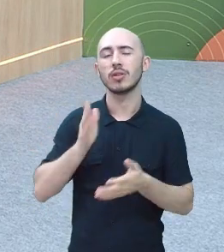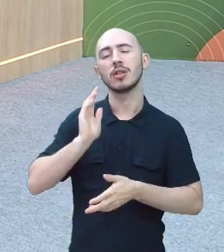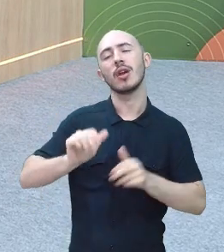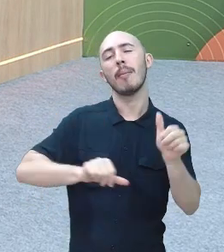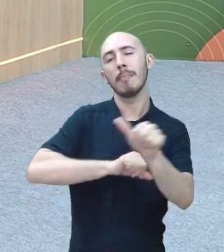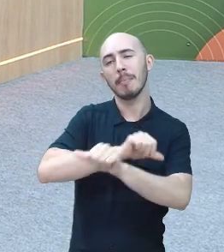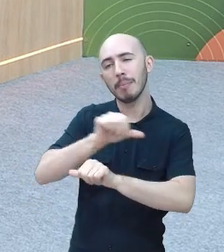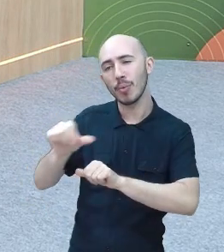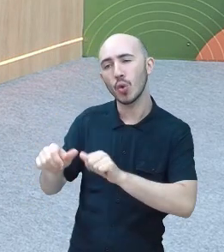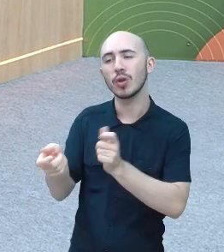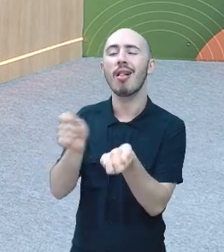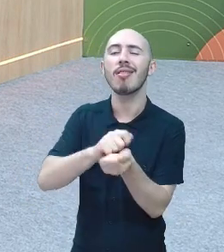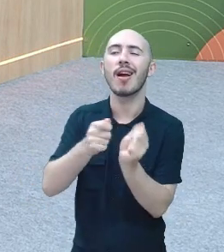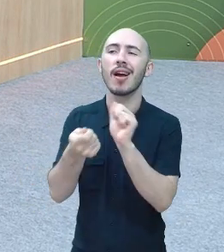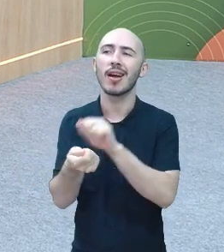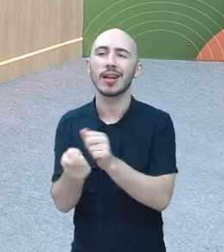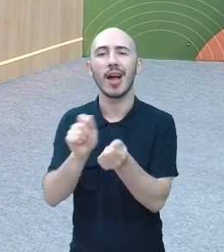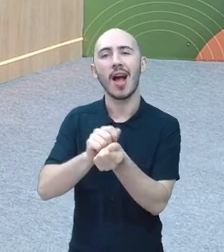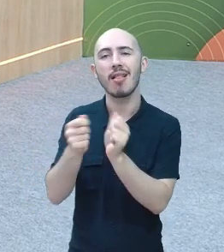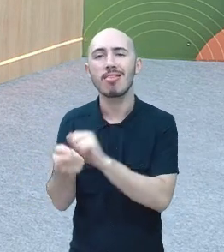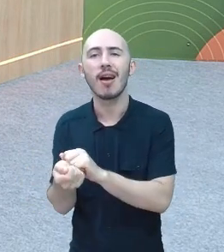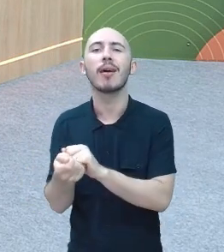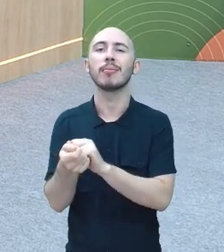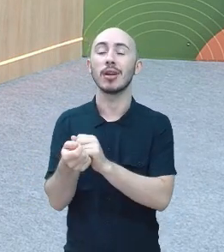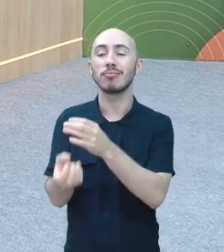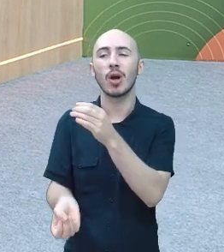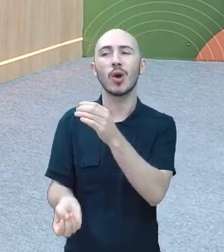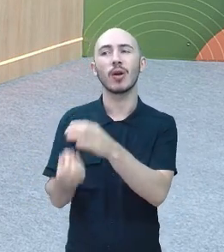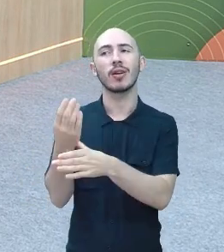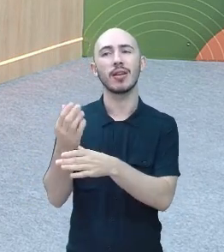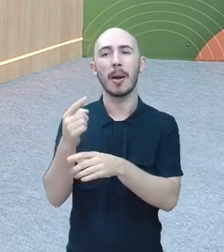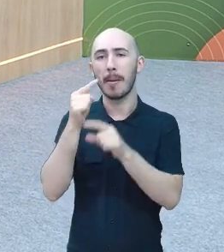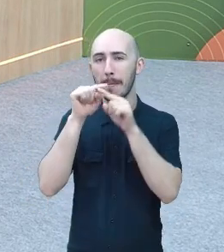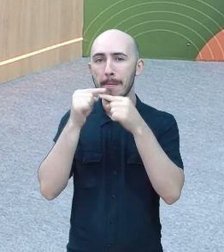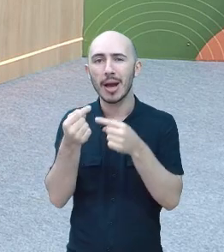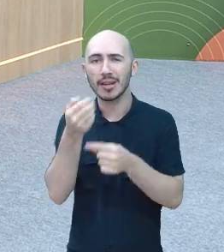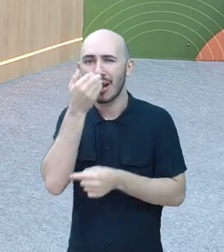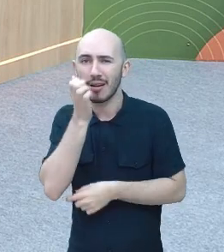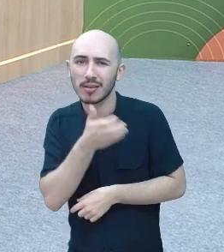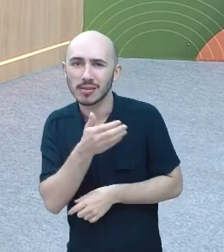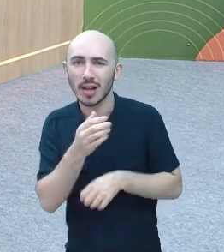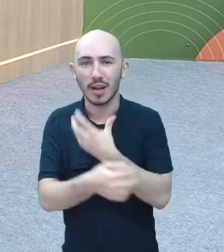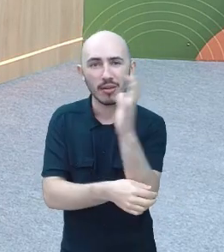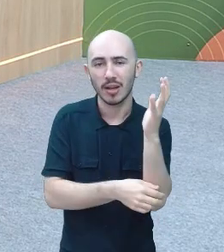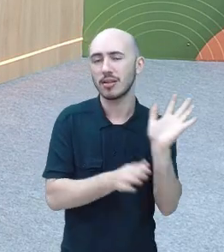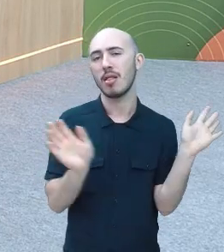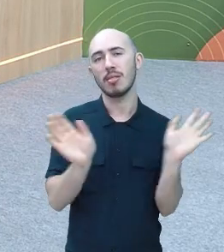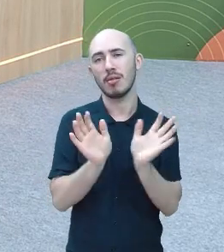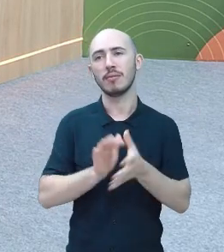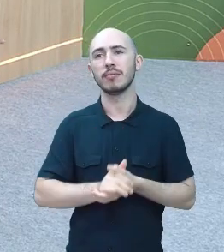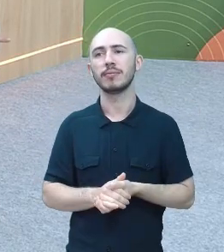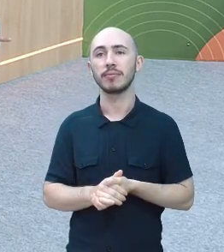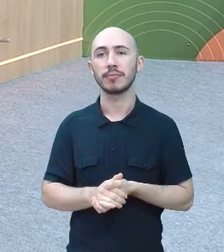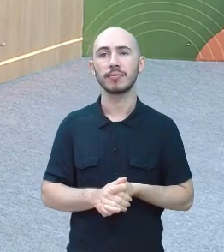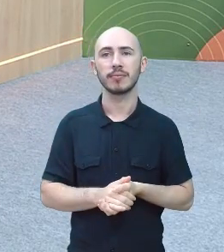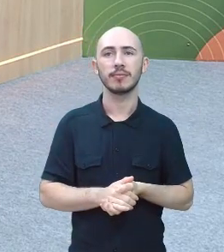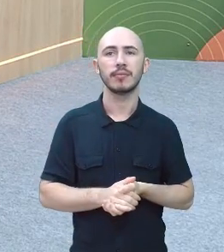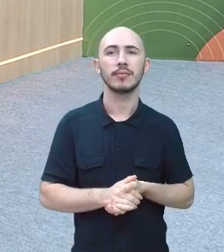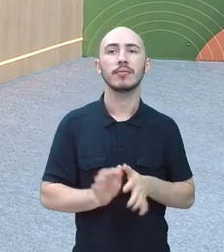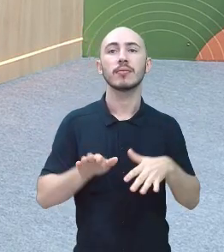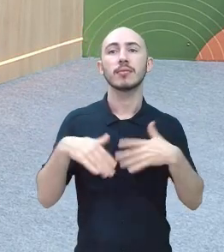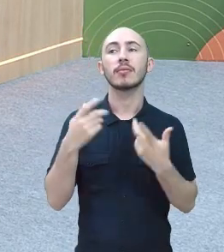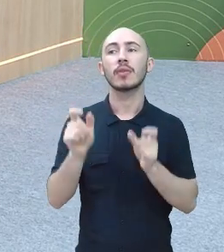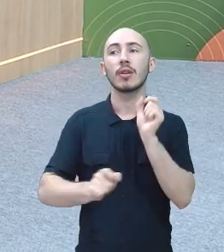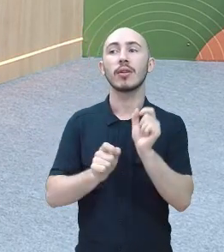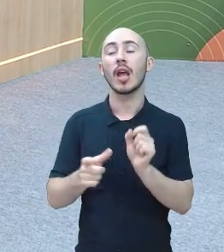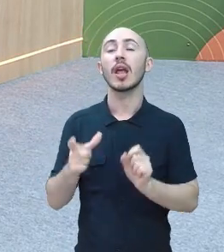papel de outras formas, sem ofender a mãe natureza, espero. Tá certo? E aí eu